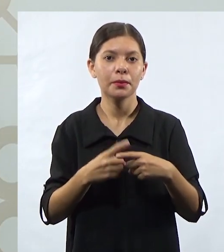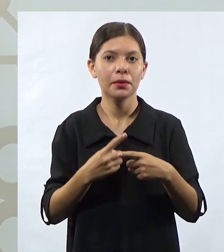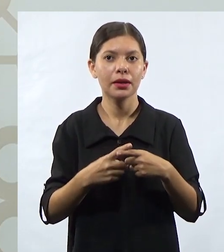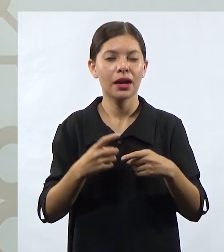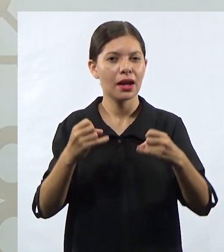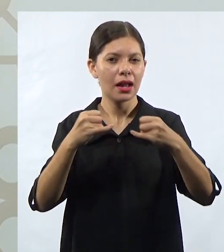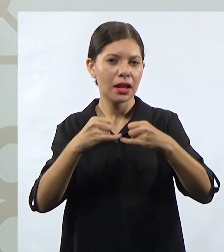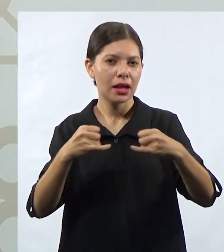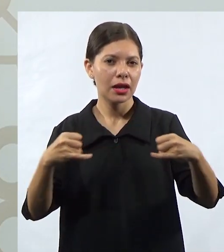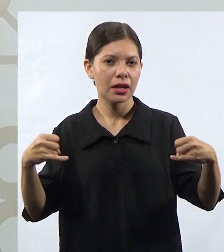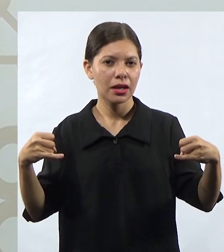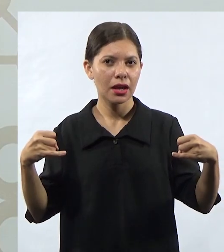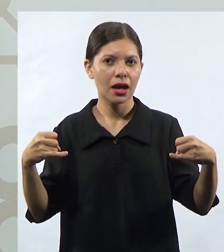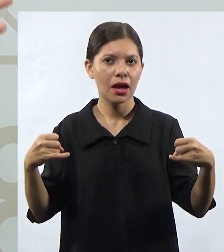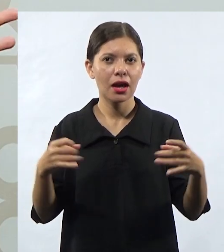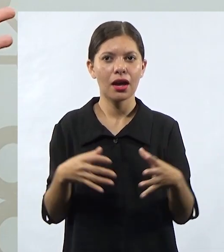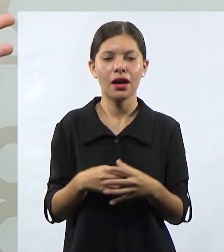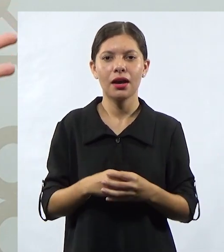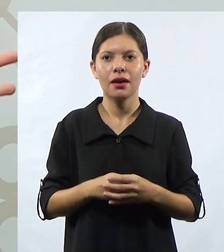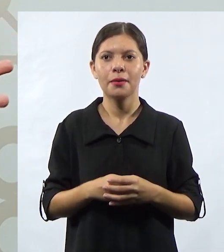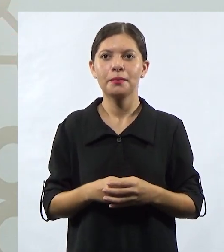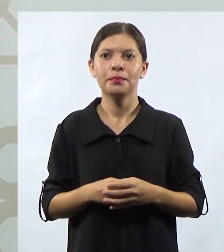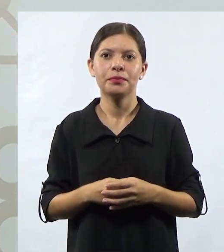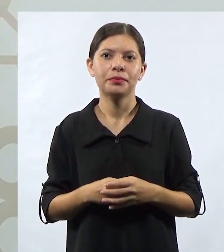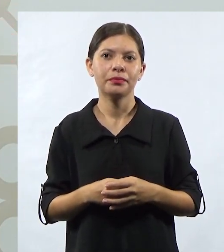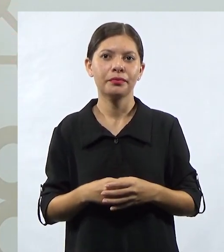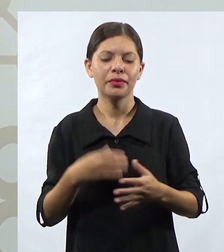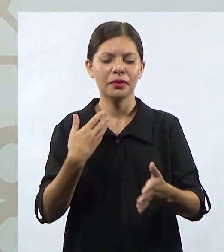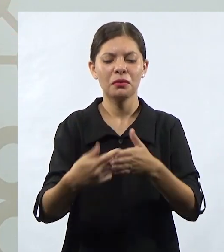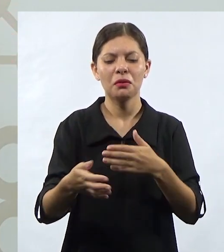não faz uma linha do tempo assim, aleatoriamente.